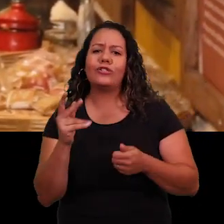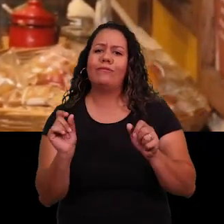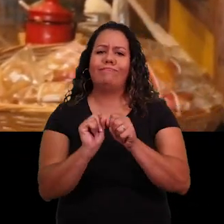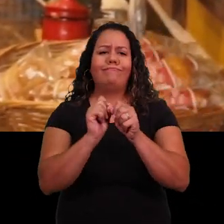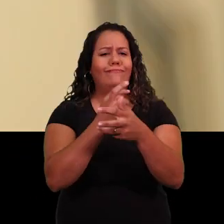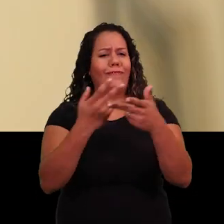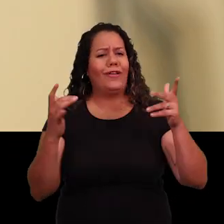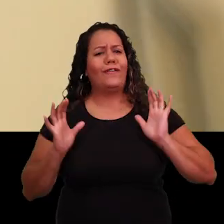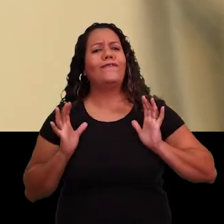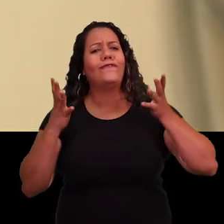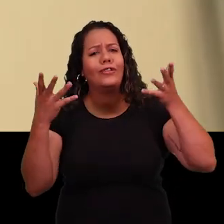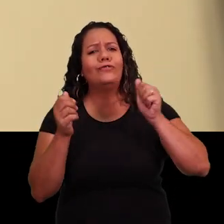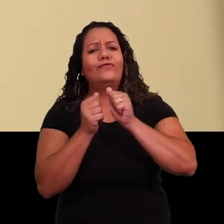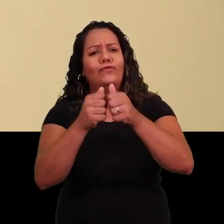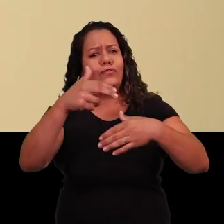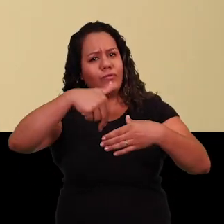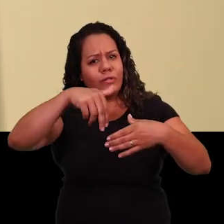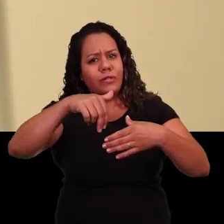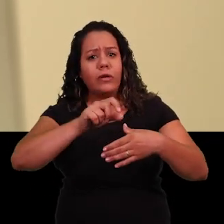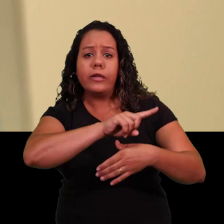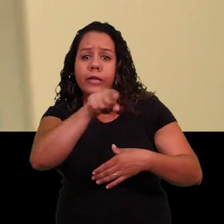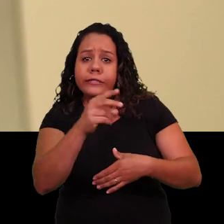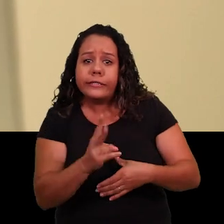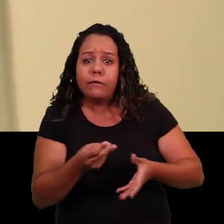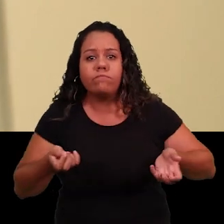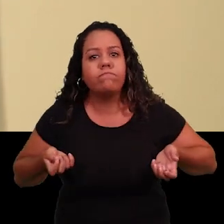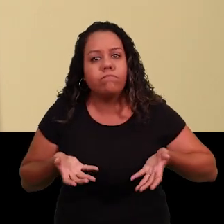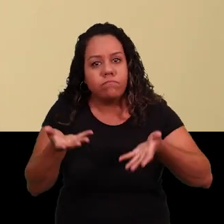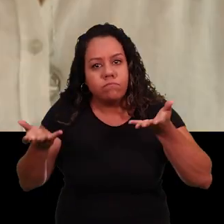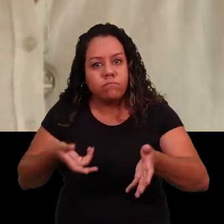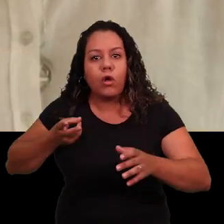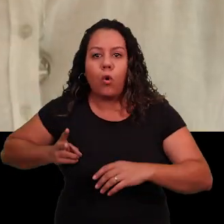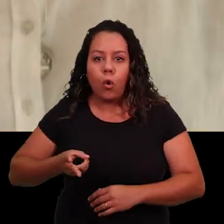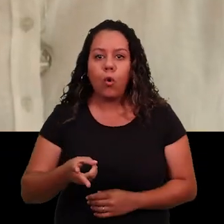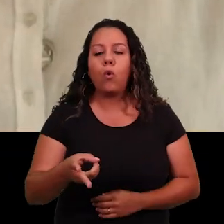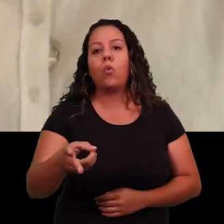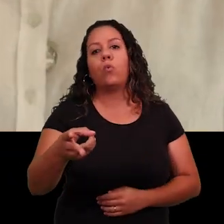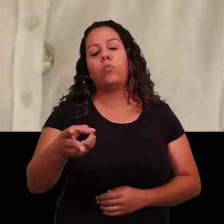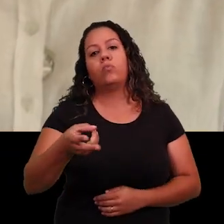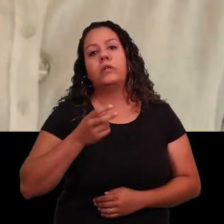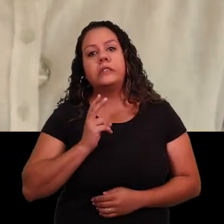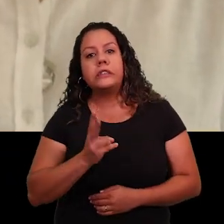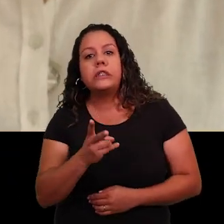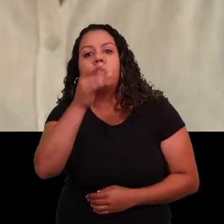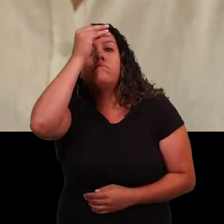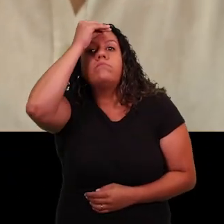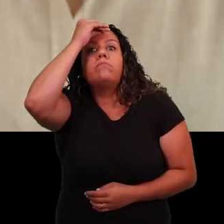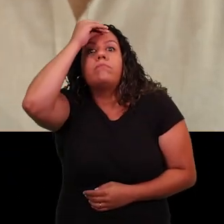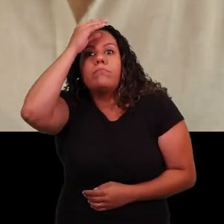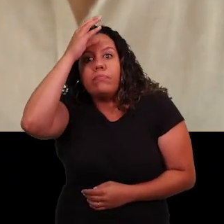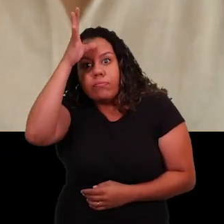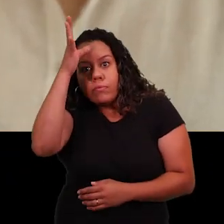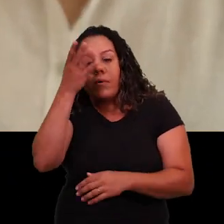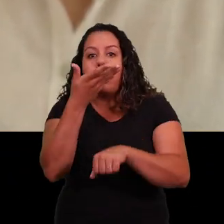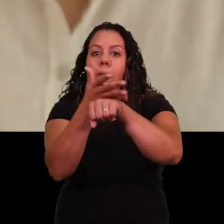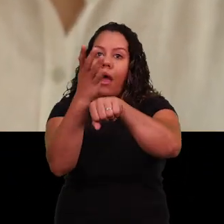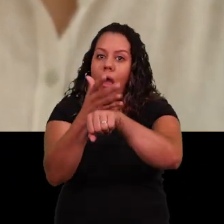e eles sempre me incentivam a seguir adiante, a sempre colocar conhecimentos em